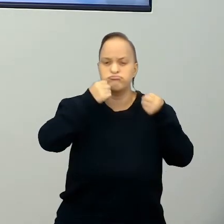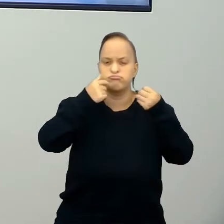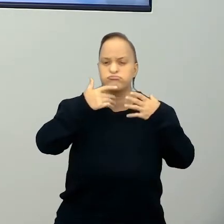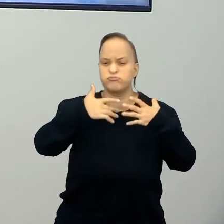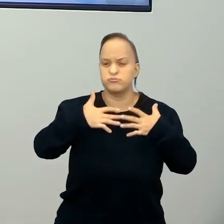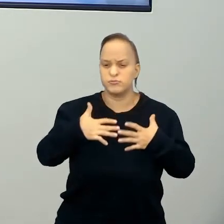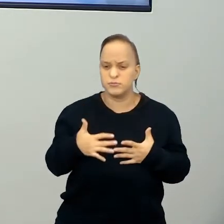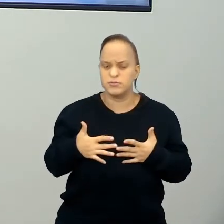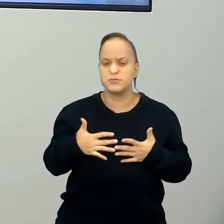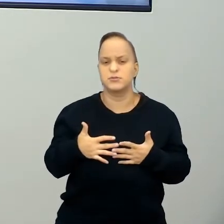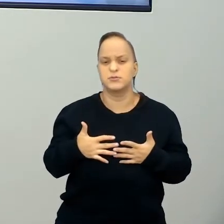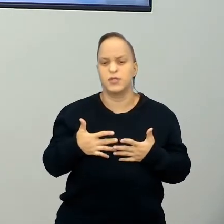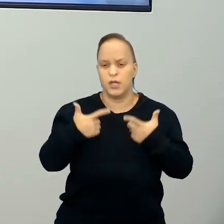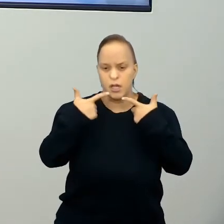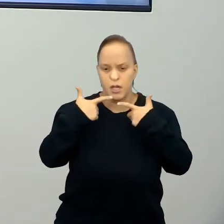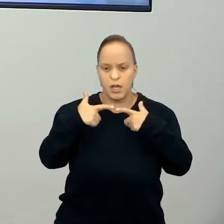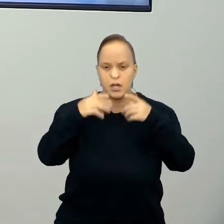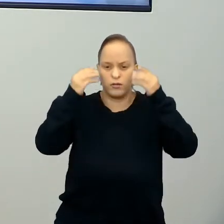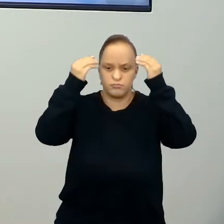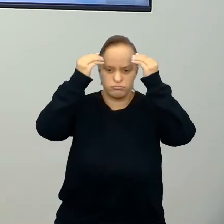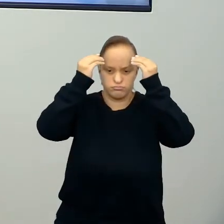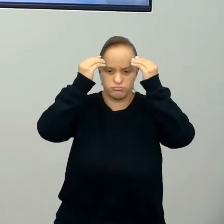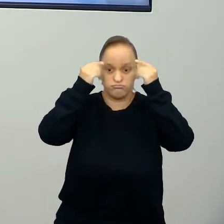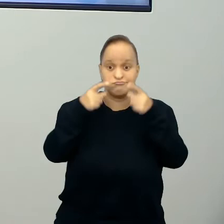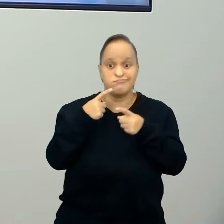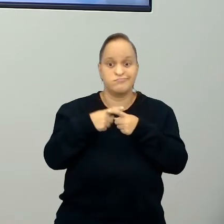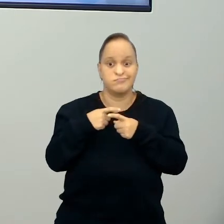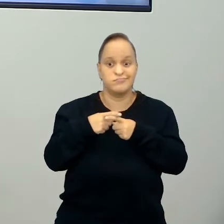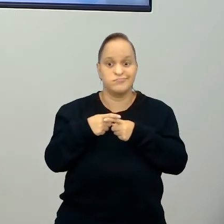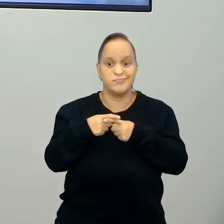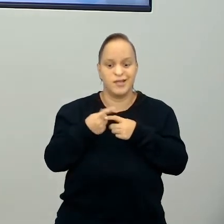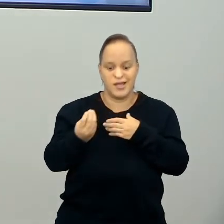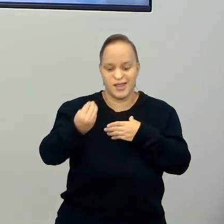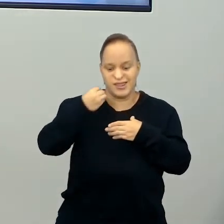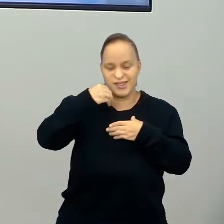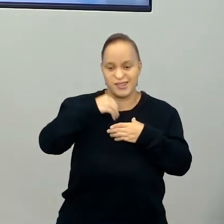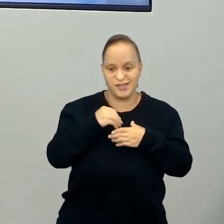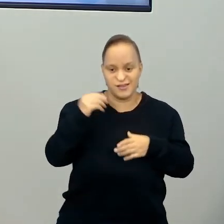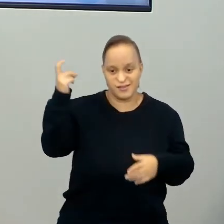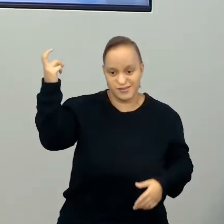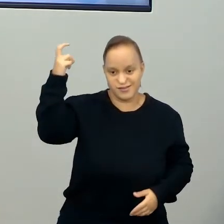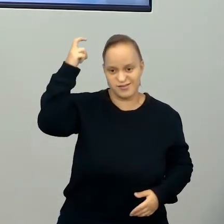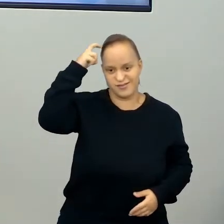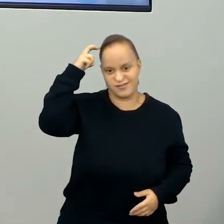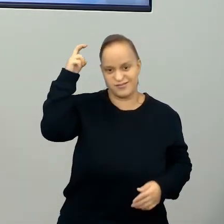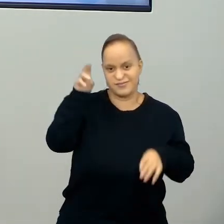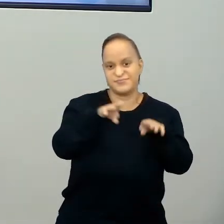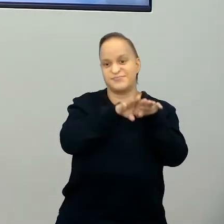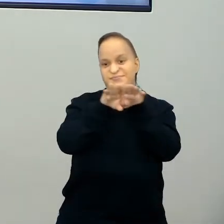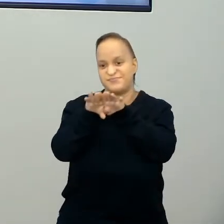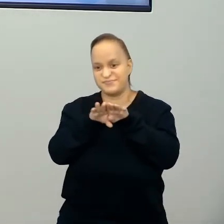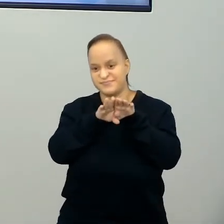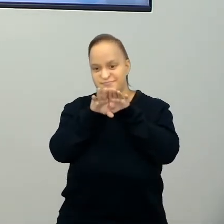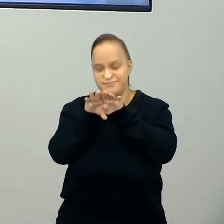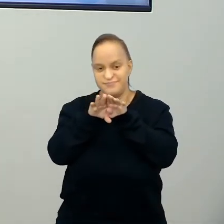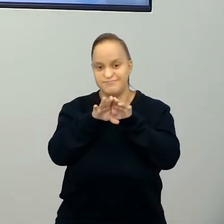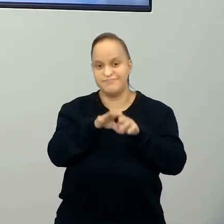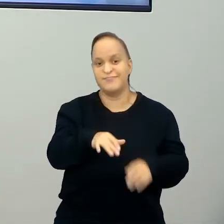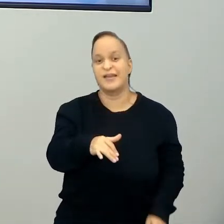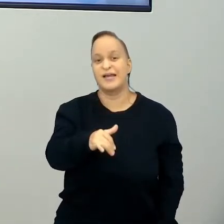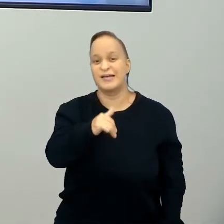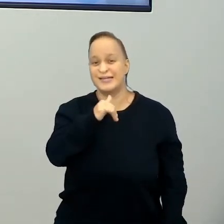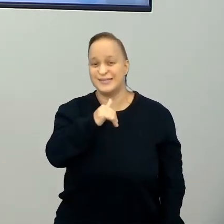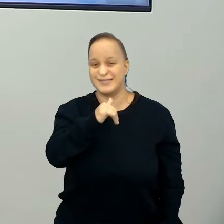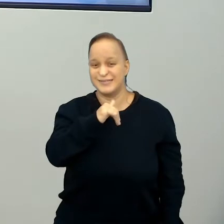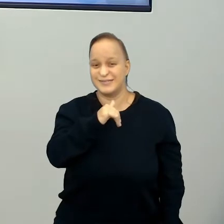essa linguagem e todos esses aspectos, porque a gente está inserido dentro de uma mesma cultura. Se essa aula fosse passada, sei lá, vamos chutar um lugar